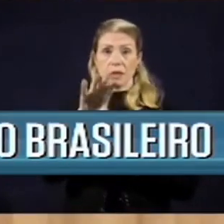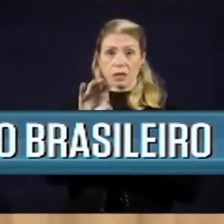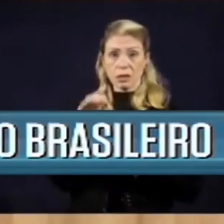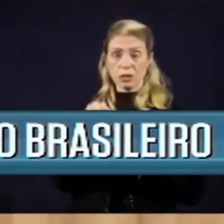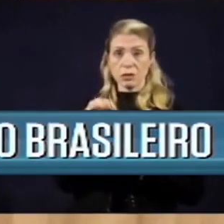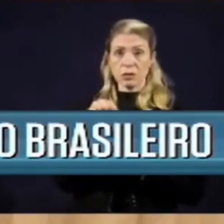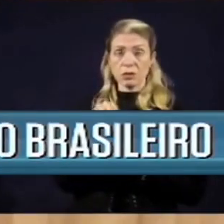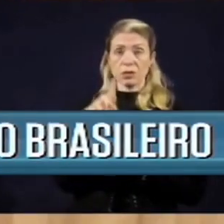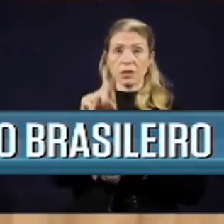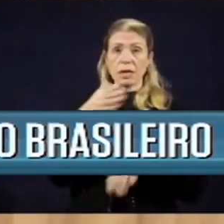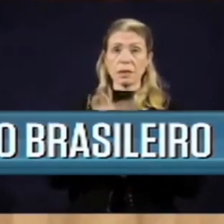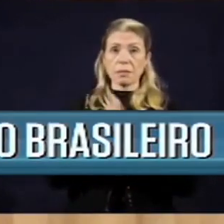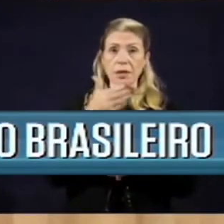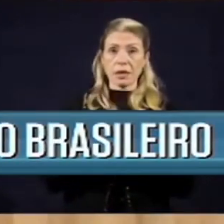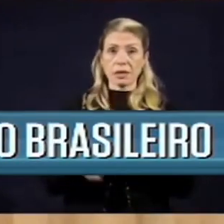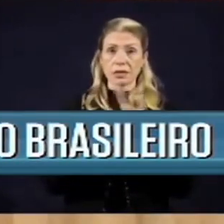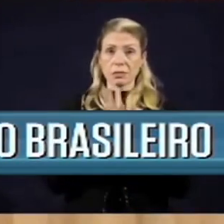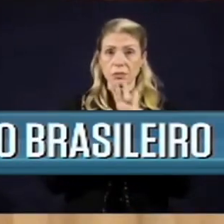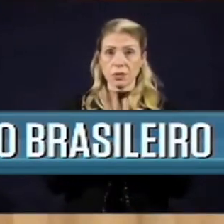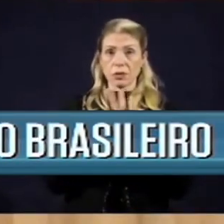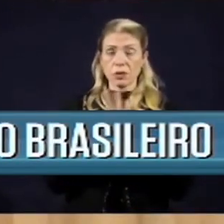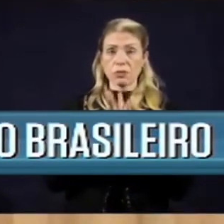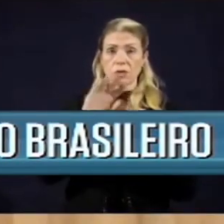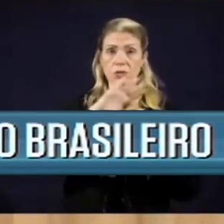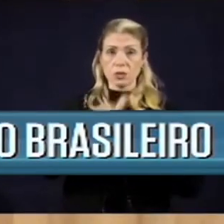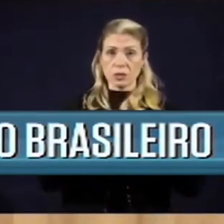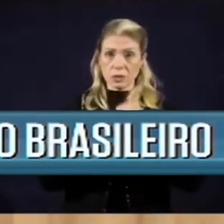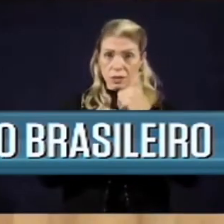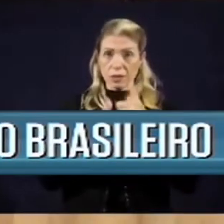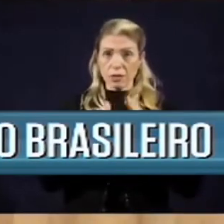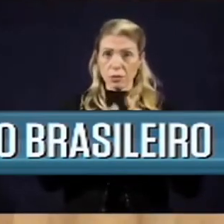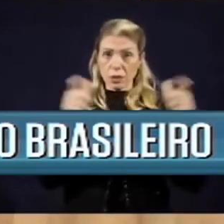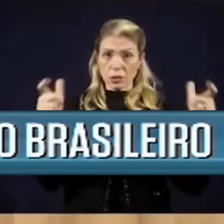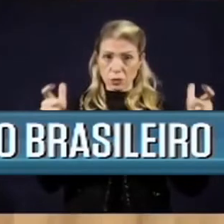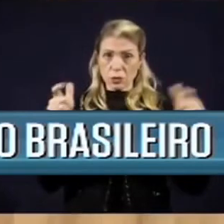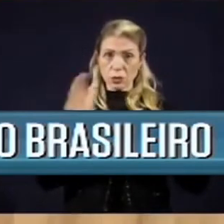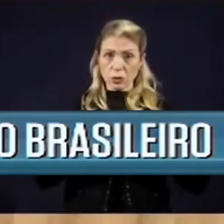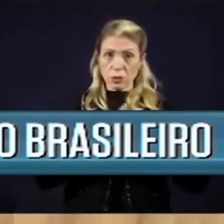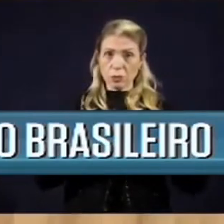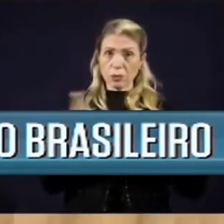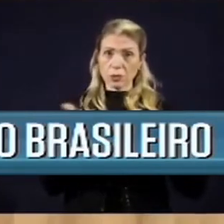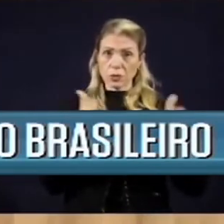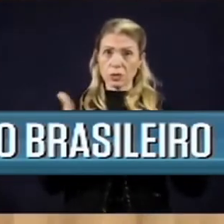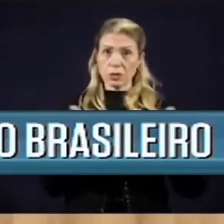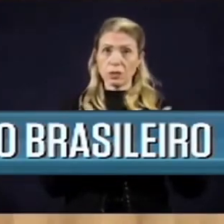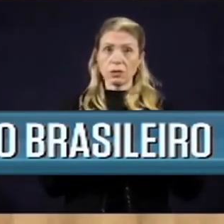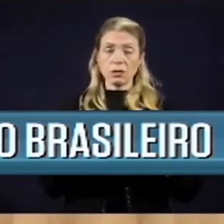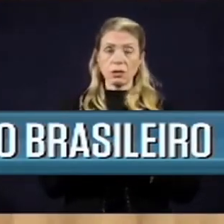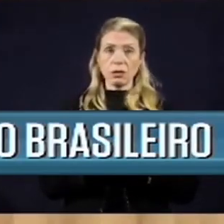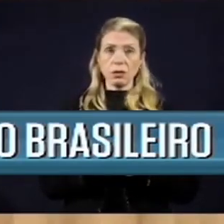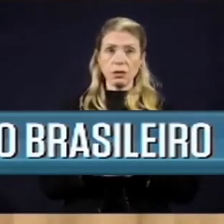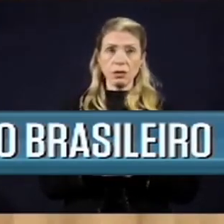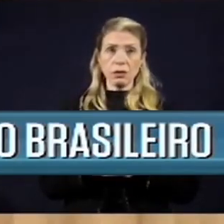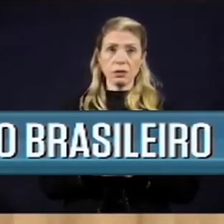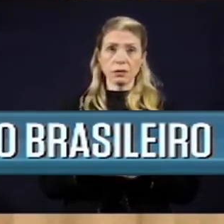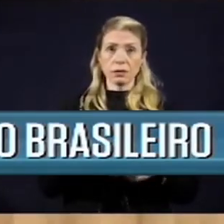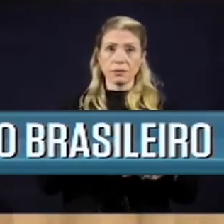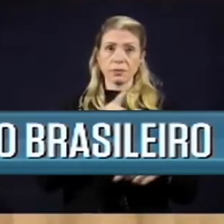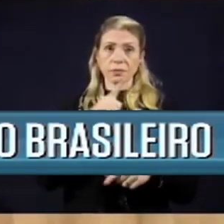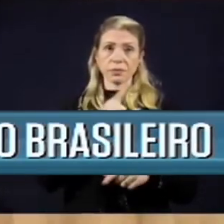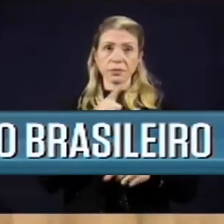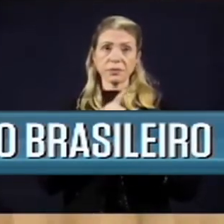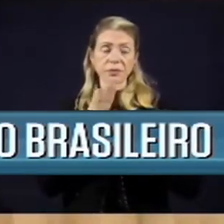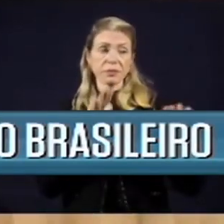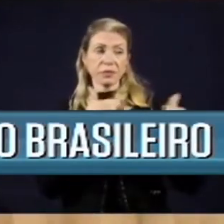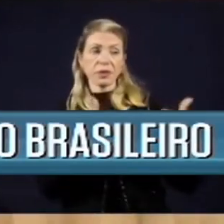de a prática de práticas mais sustentáveis aumentar a produção, vai ter uma renda